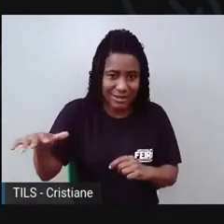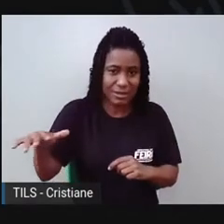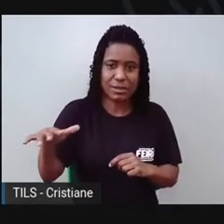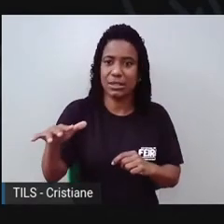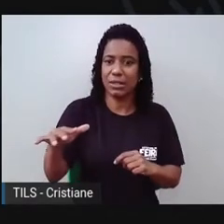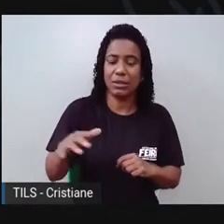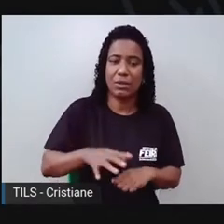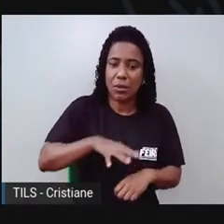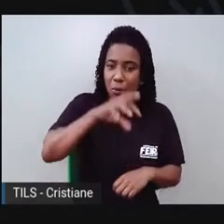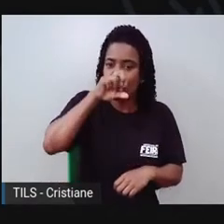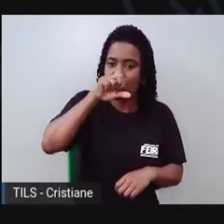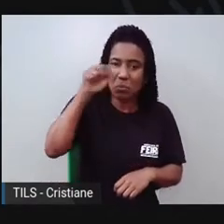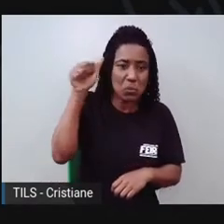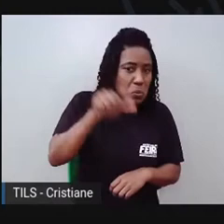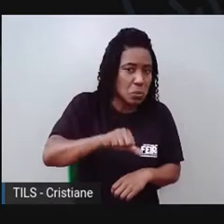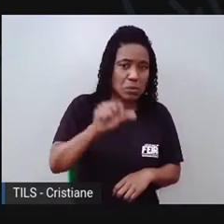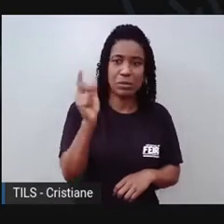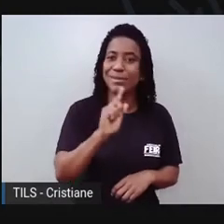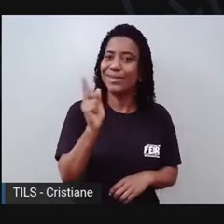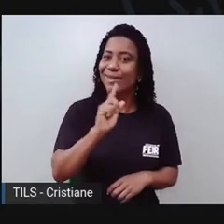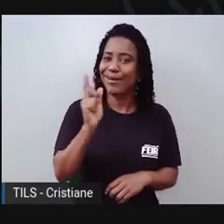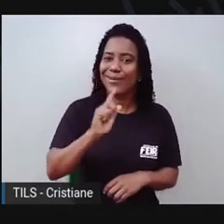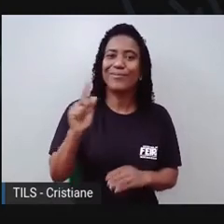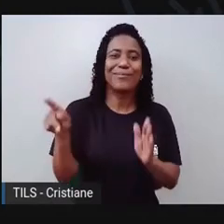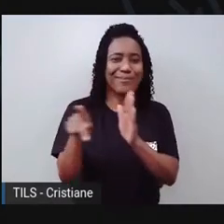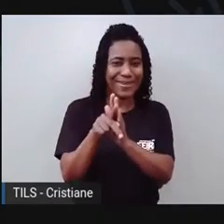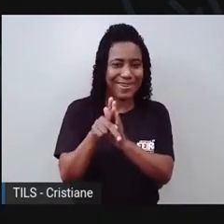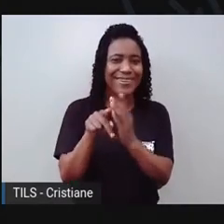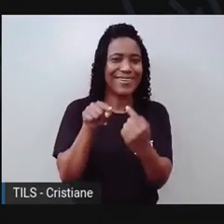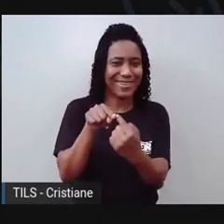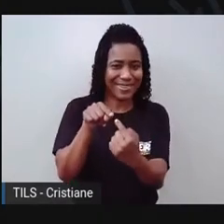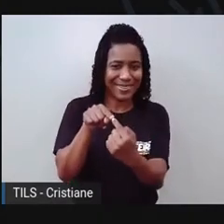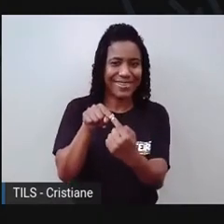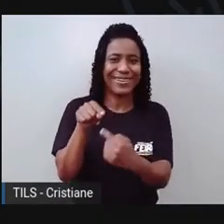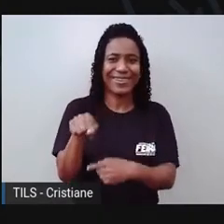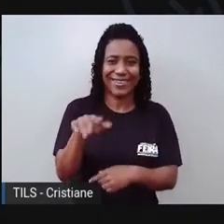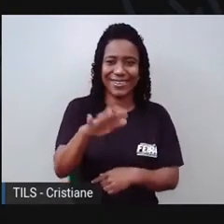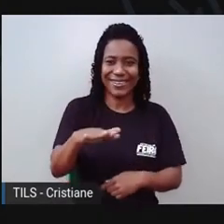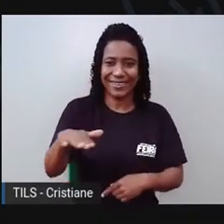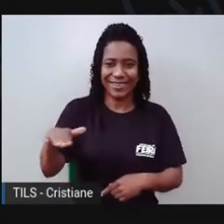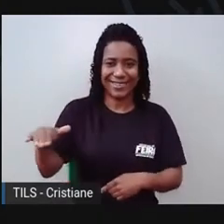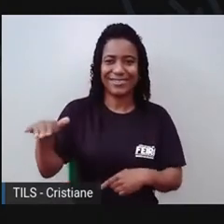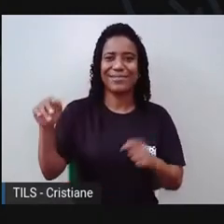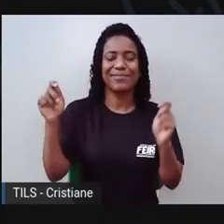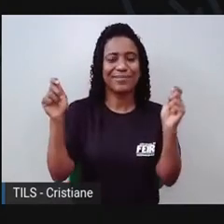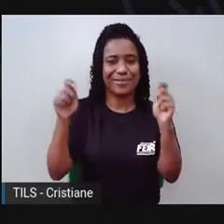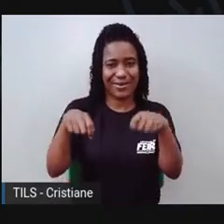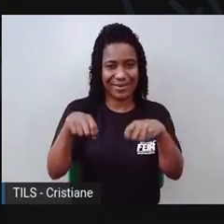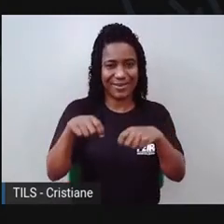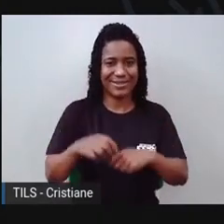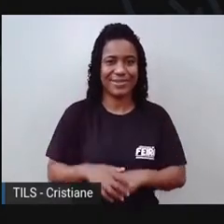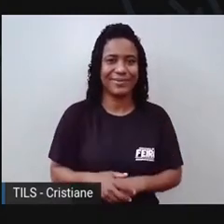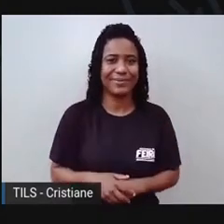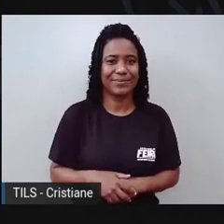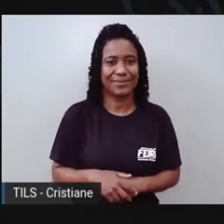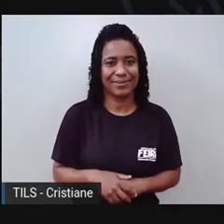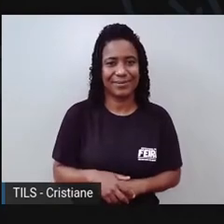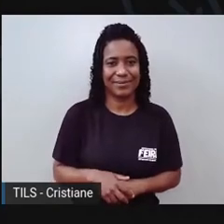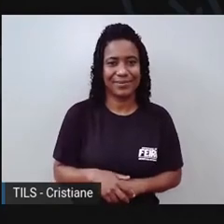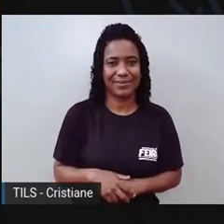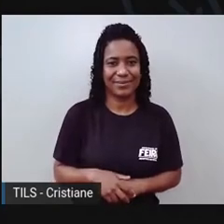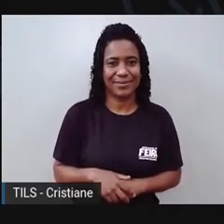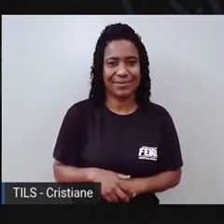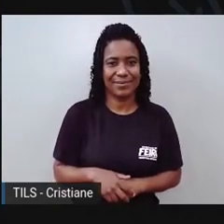Então, qualquer criança pode usar essa tinta, por isso que a Pró usa ela. E a guache também, né? A guache também